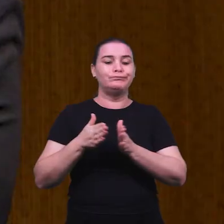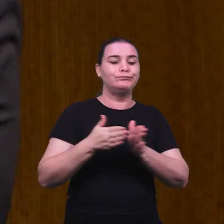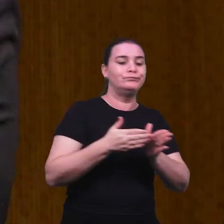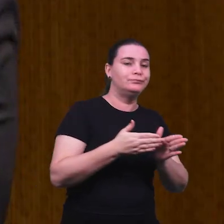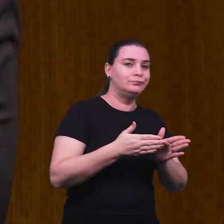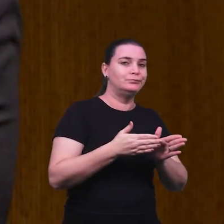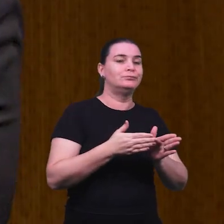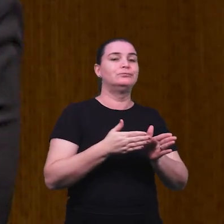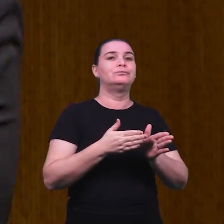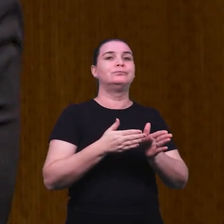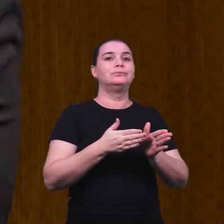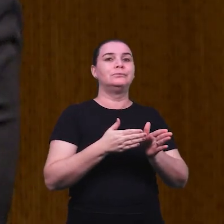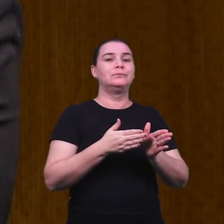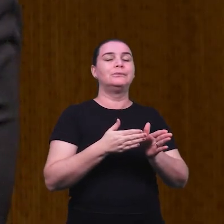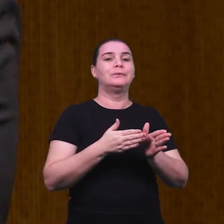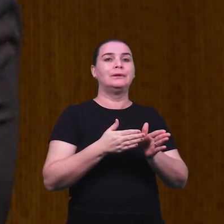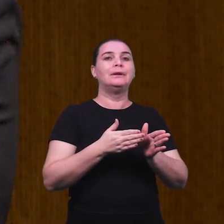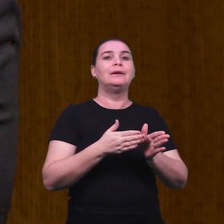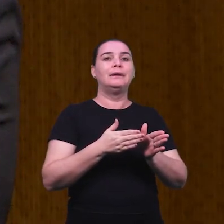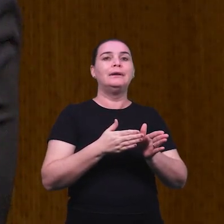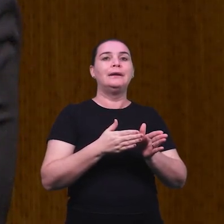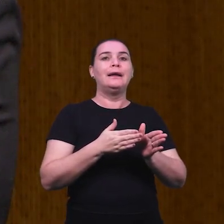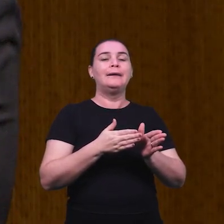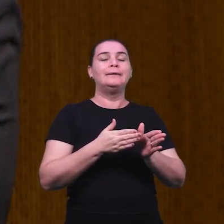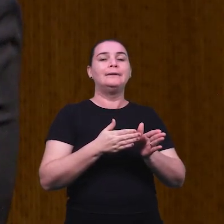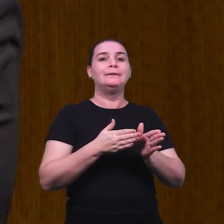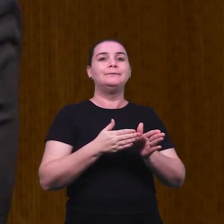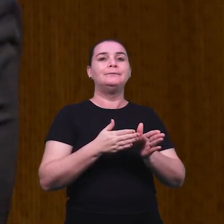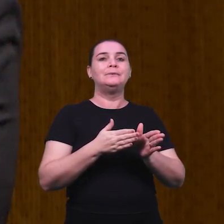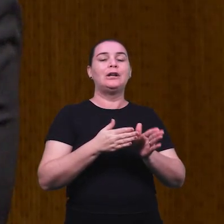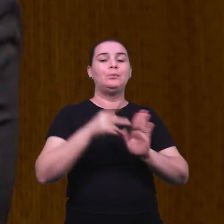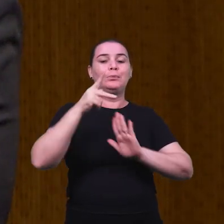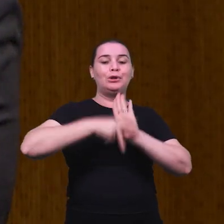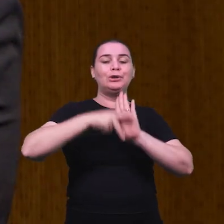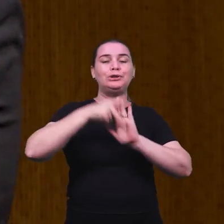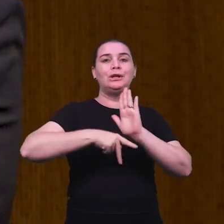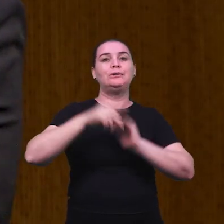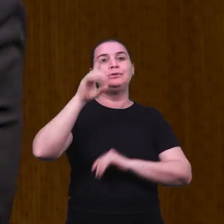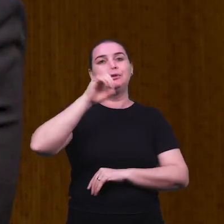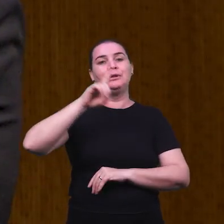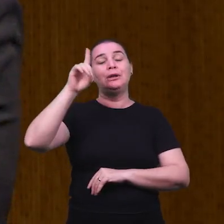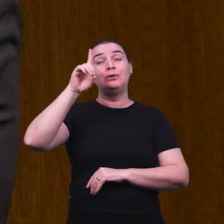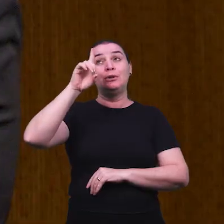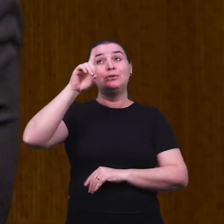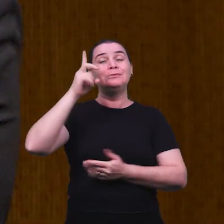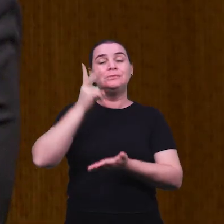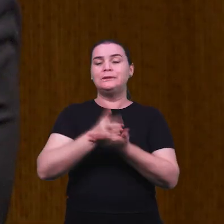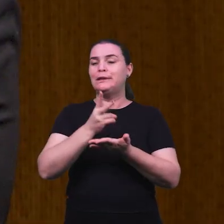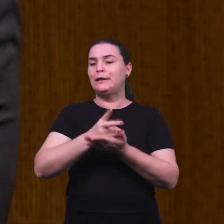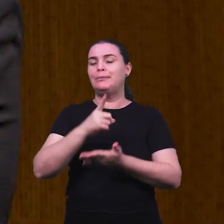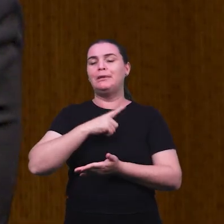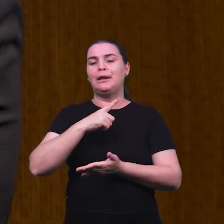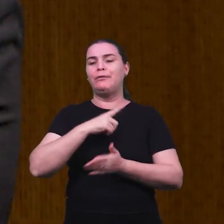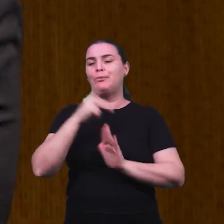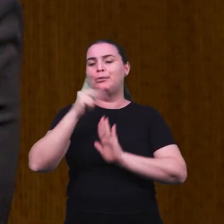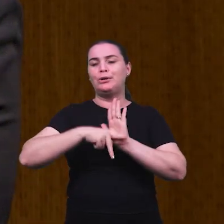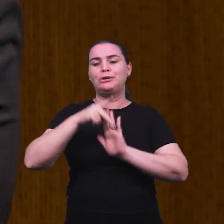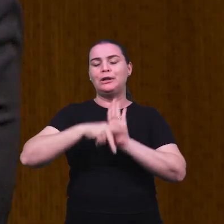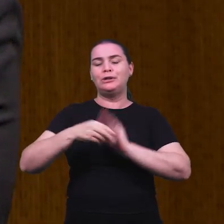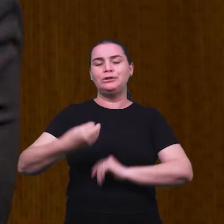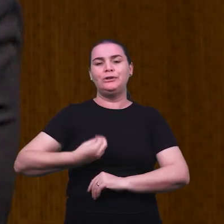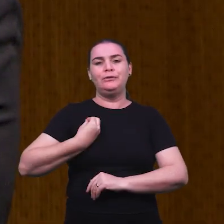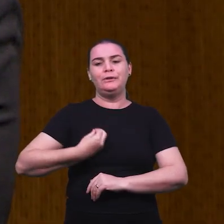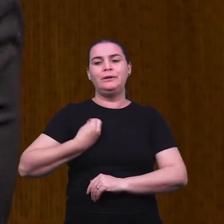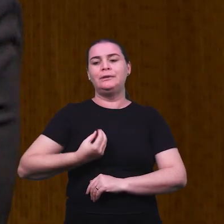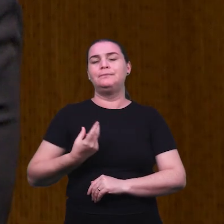em sair daquilo que é o projeto de Deus. Deus sempre teve um projeto de vida